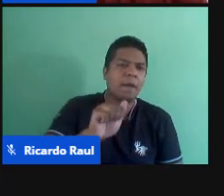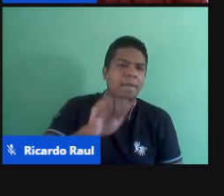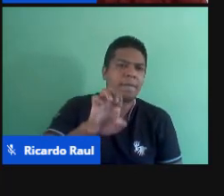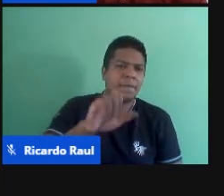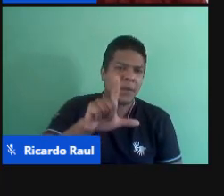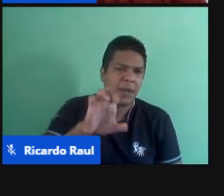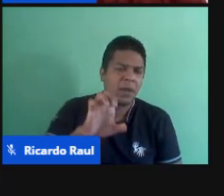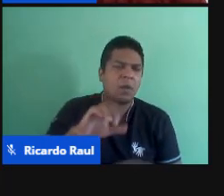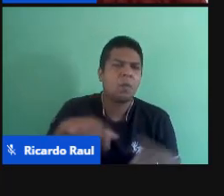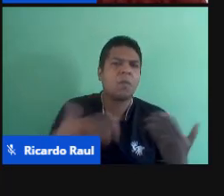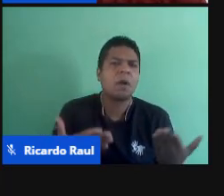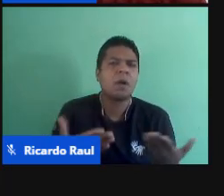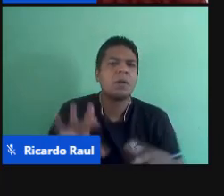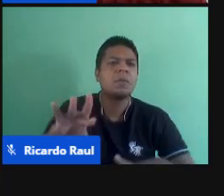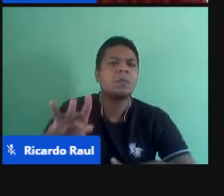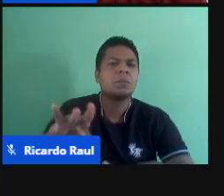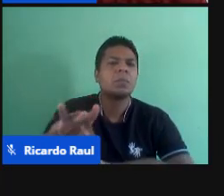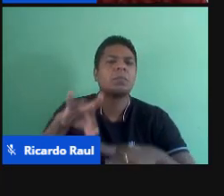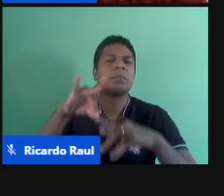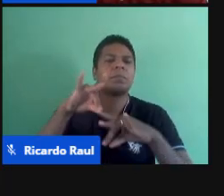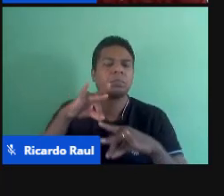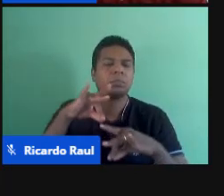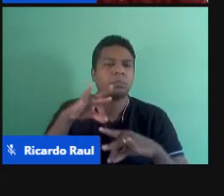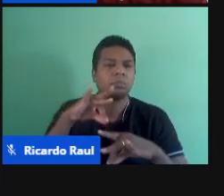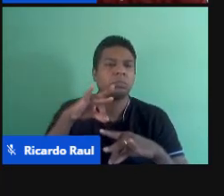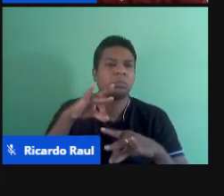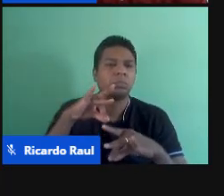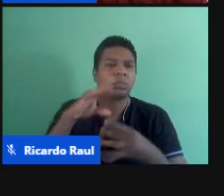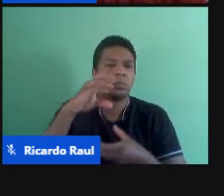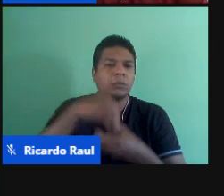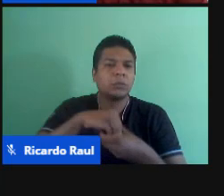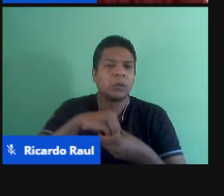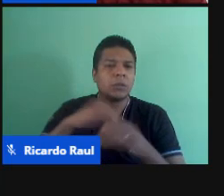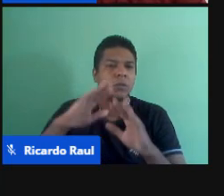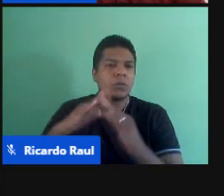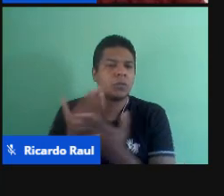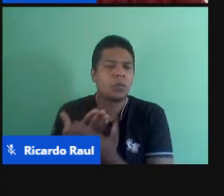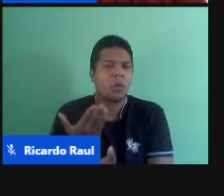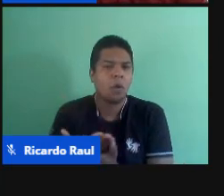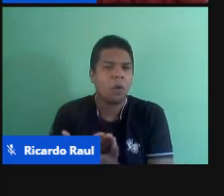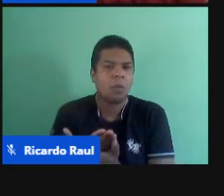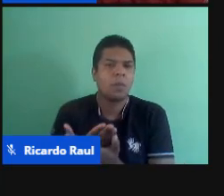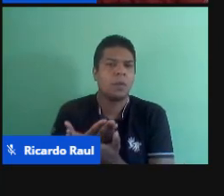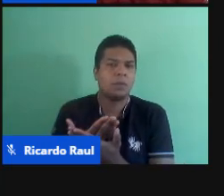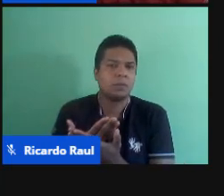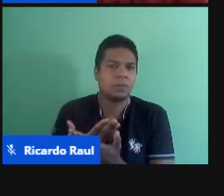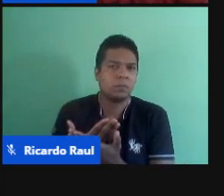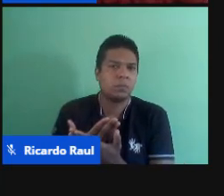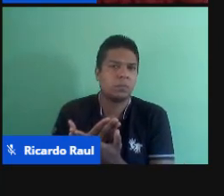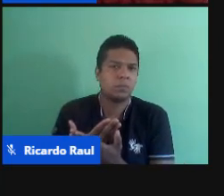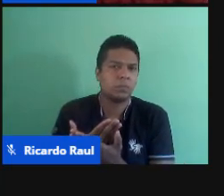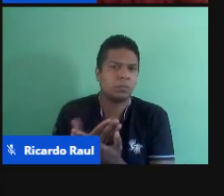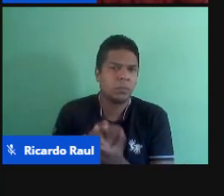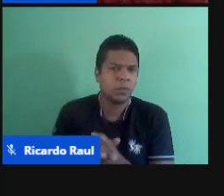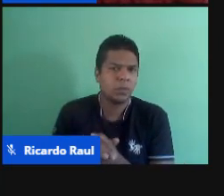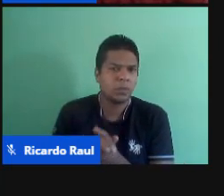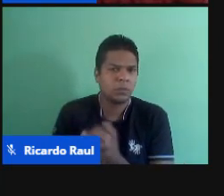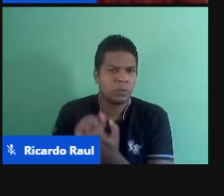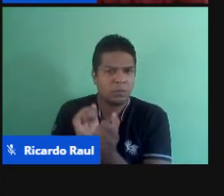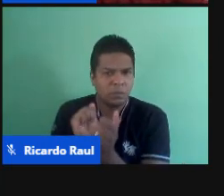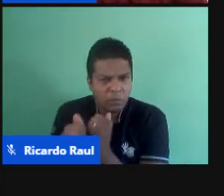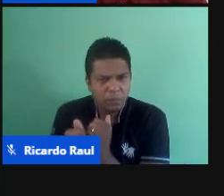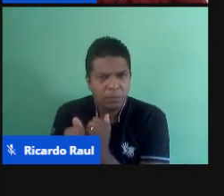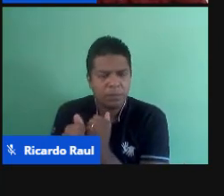o modelo que a gente deve implantar nas escolas? Será que o desporto escolar